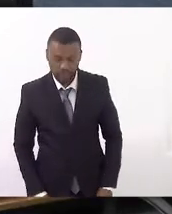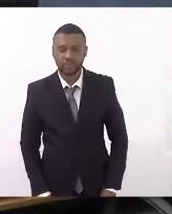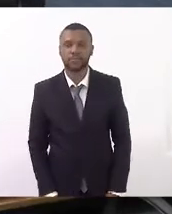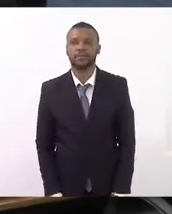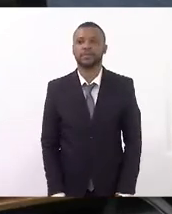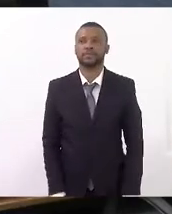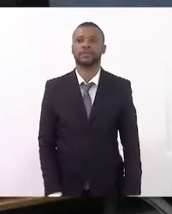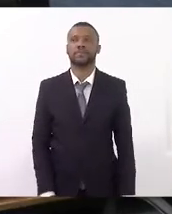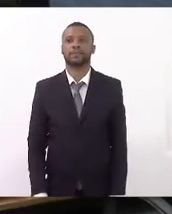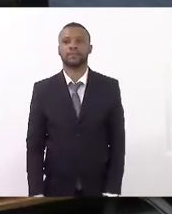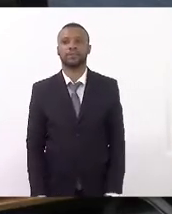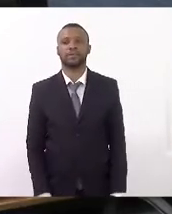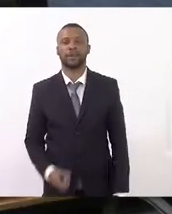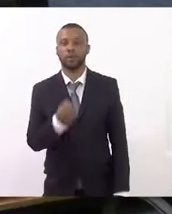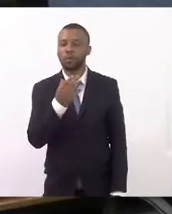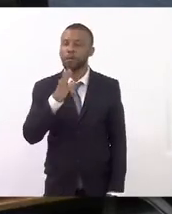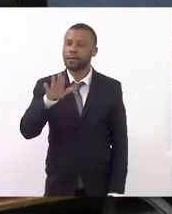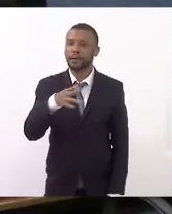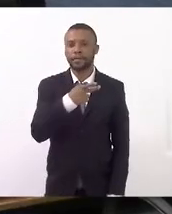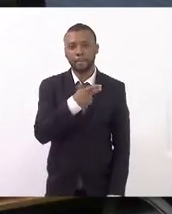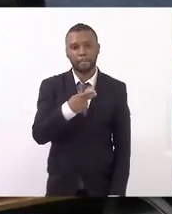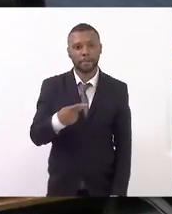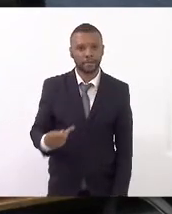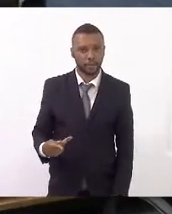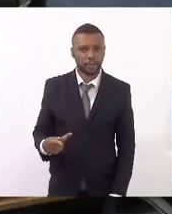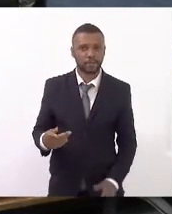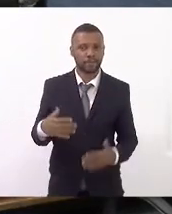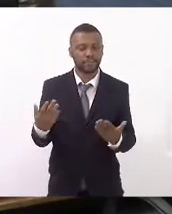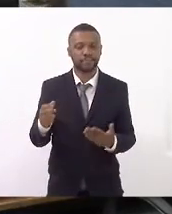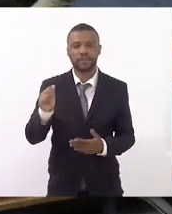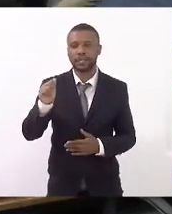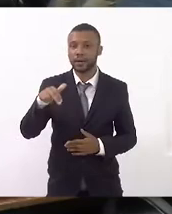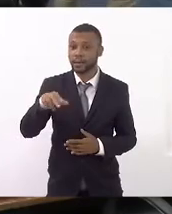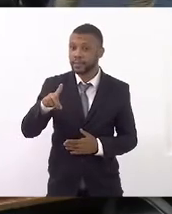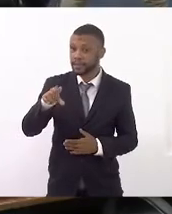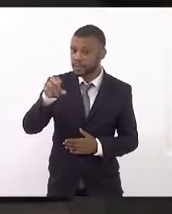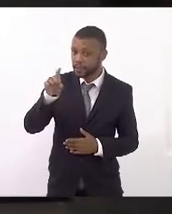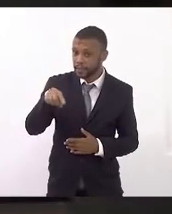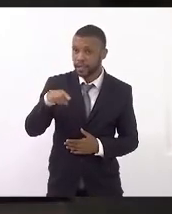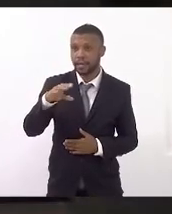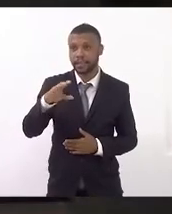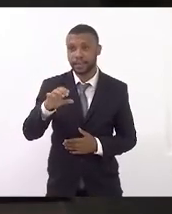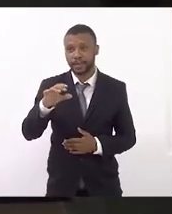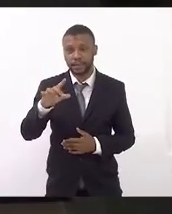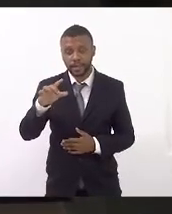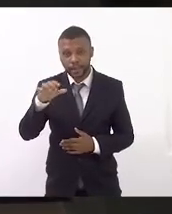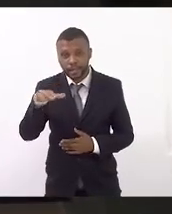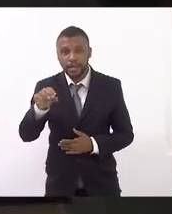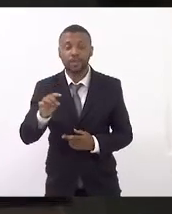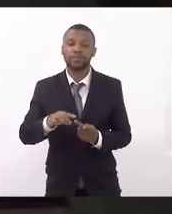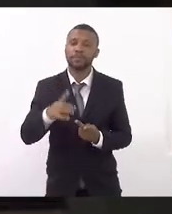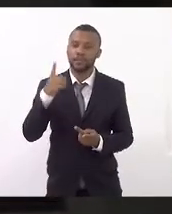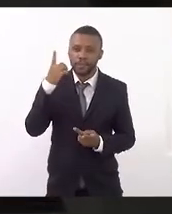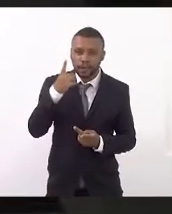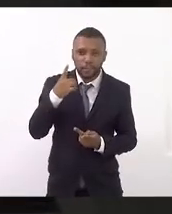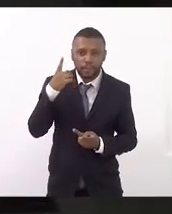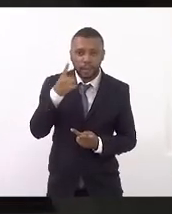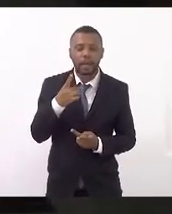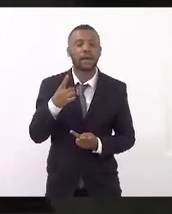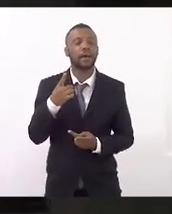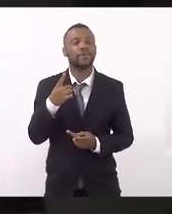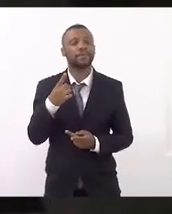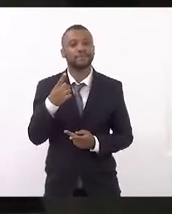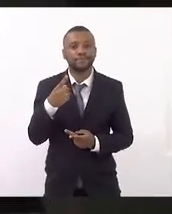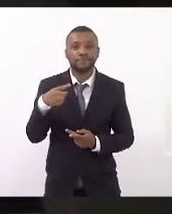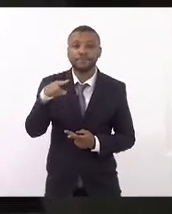Boa tarde, presidente André Ciliano, Democrático, deputadas, deputados. Venho,